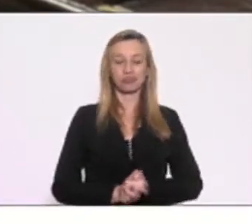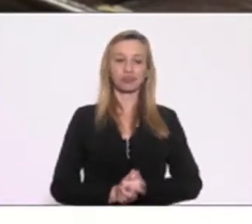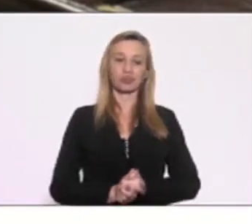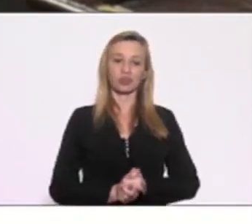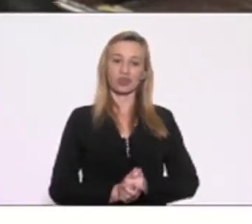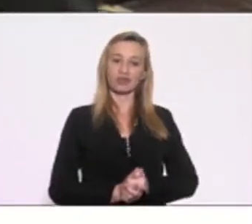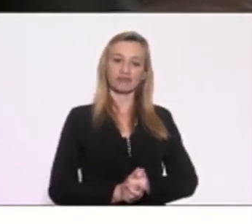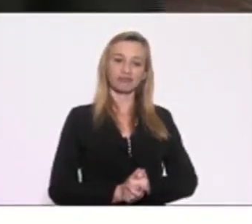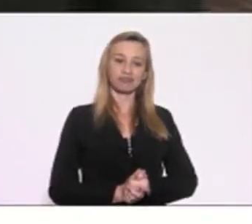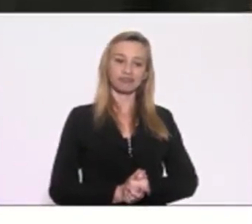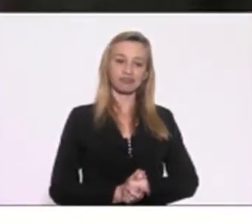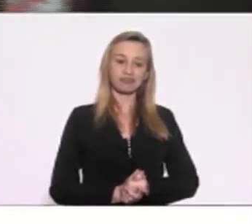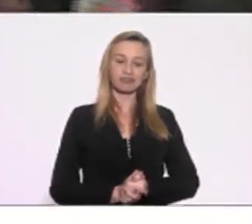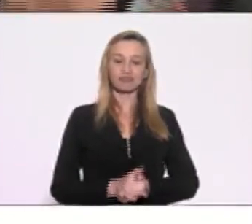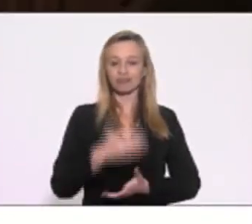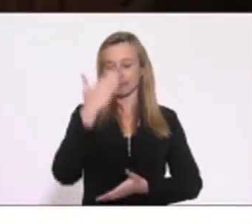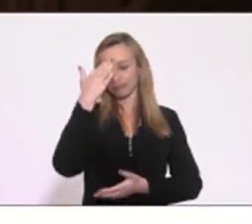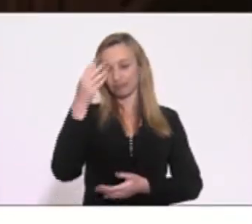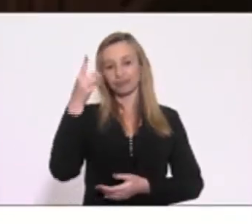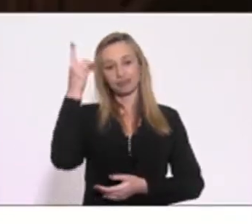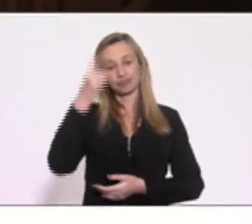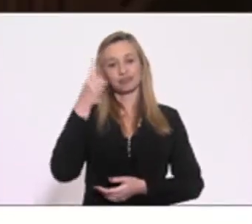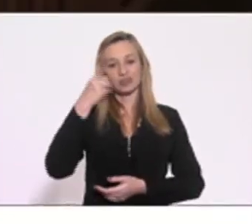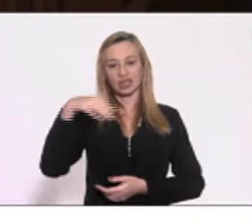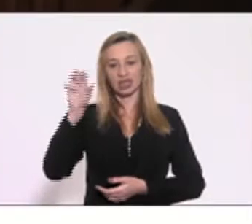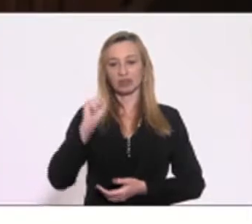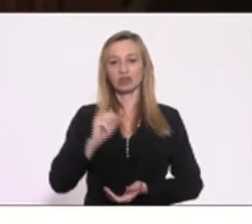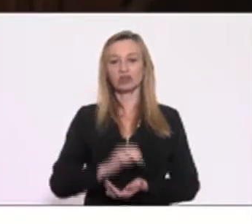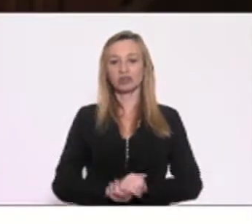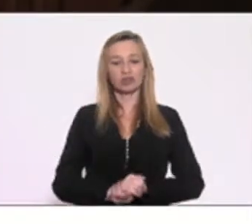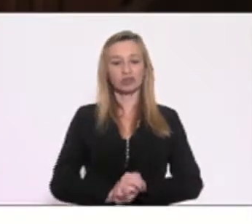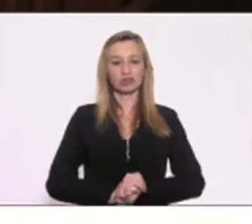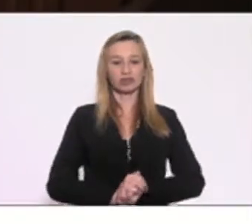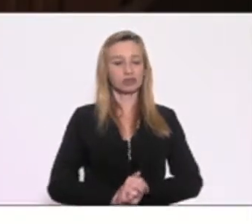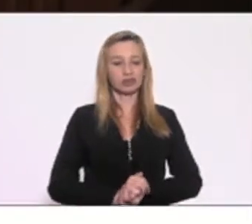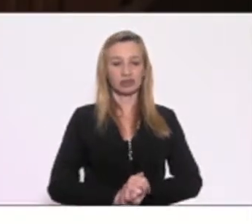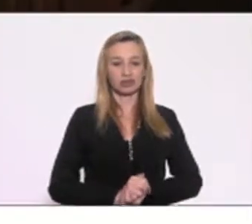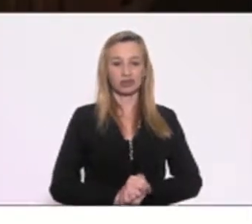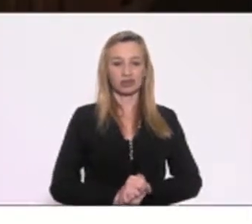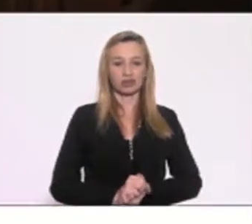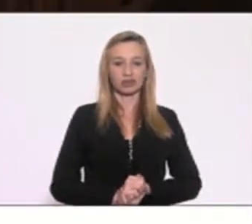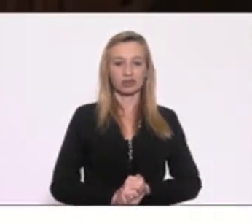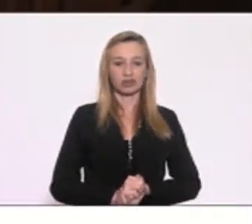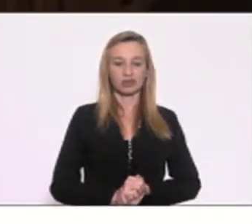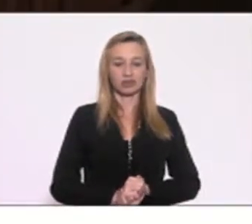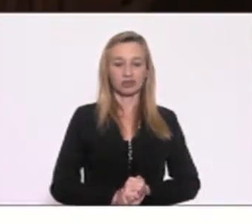necessária. Obrigado, deputado Carlos Mendes. Queria só fazer aqui